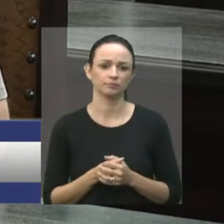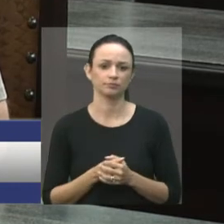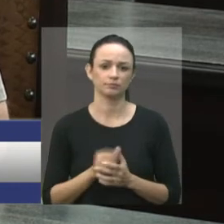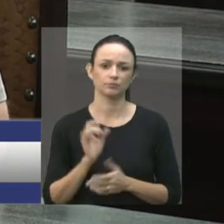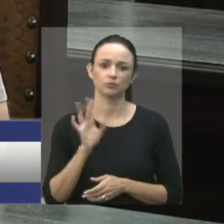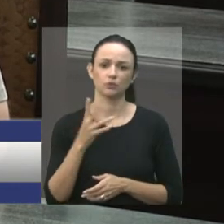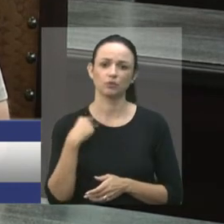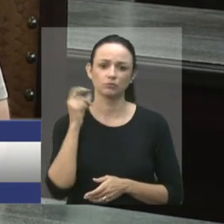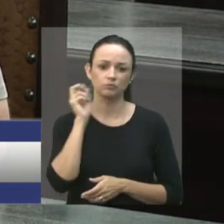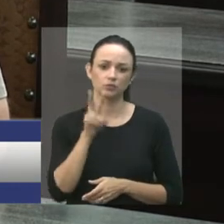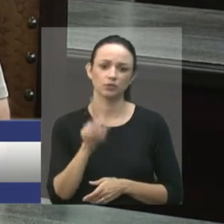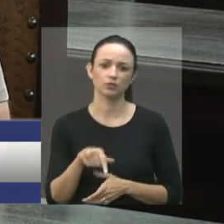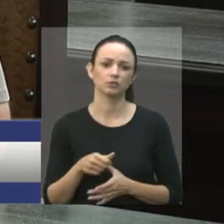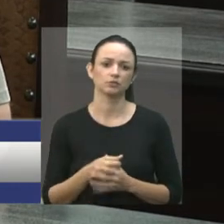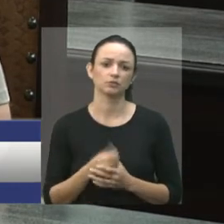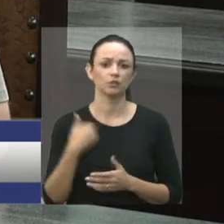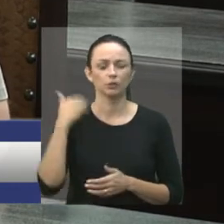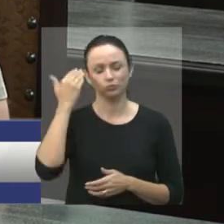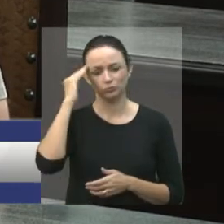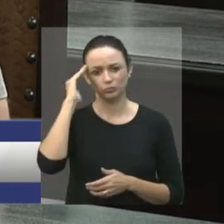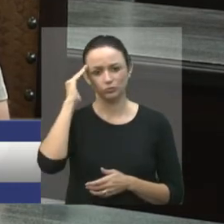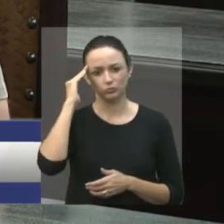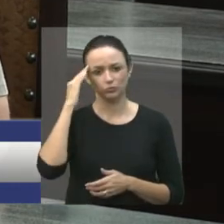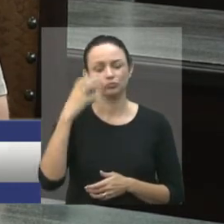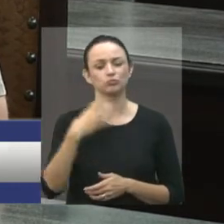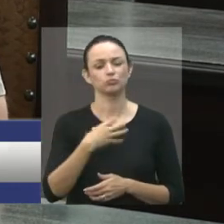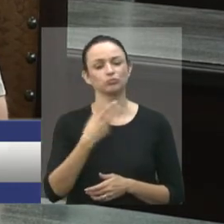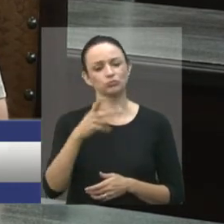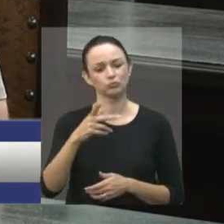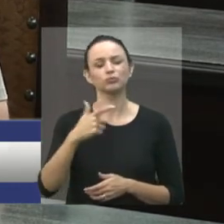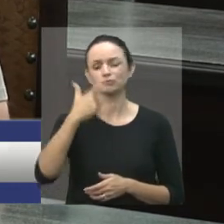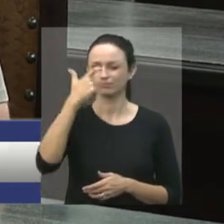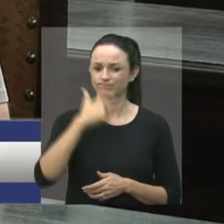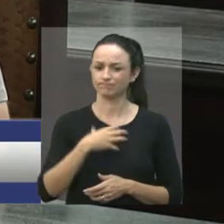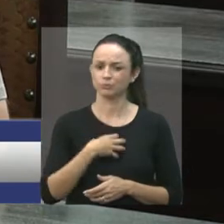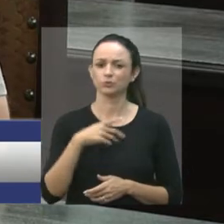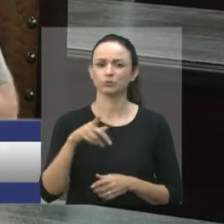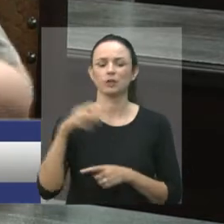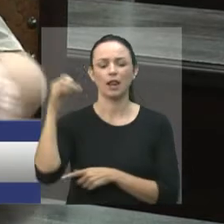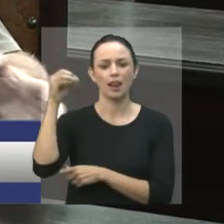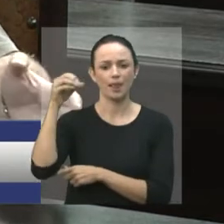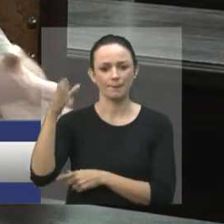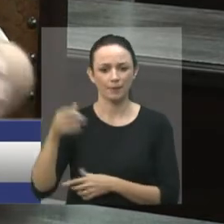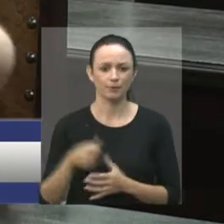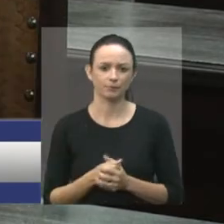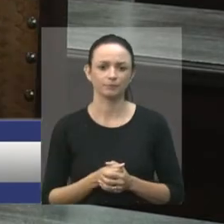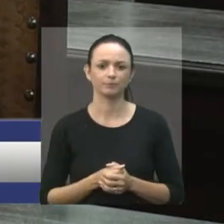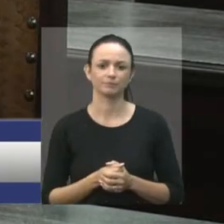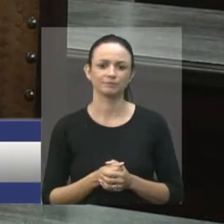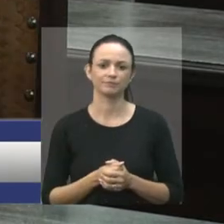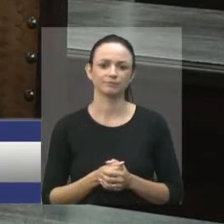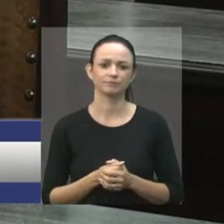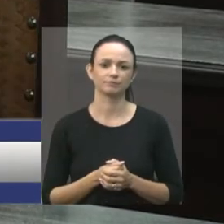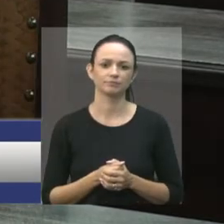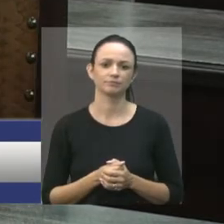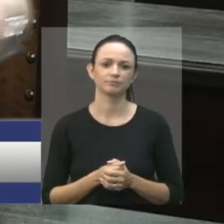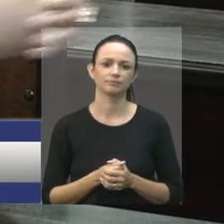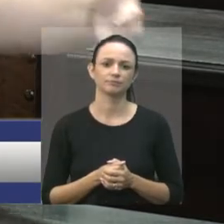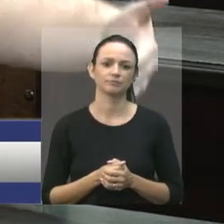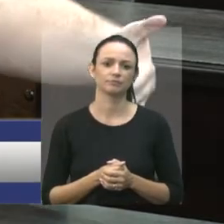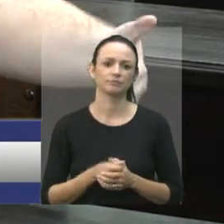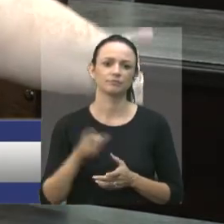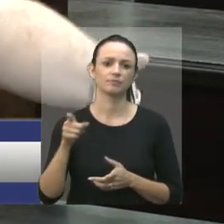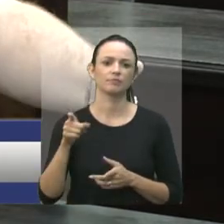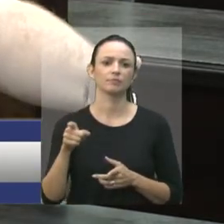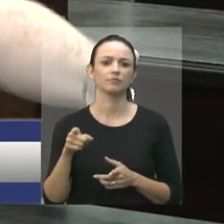isso que eu vejo. Eu entendo a posição do senhor, entendo a posição do Lampião, inclusive ele entrando no